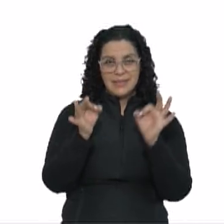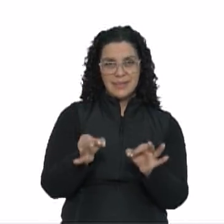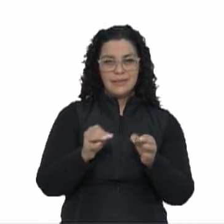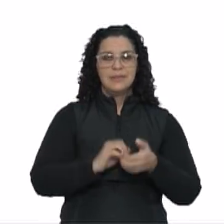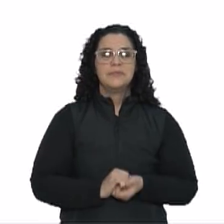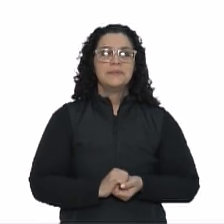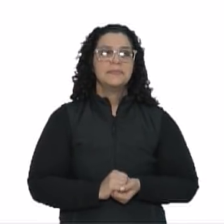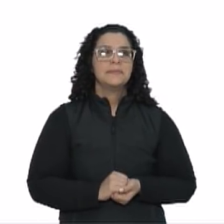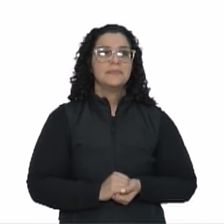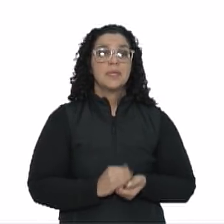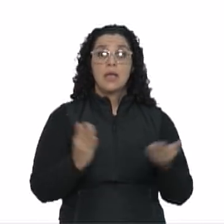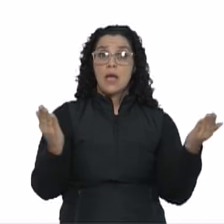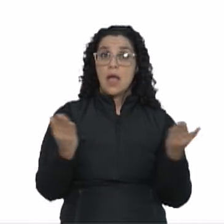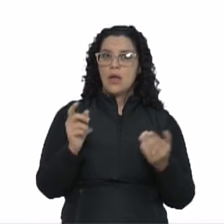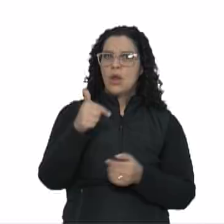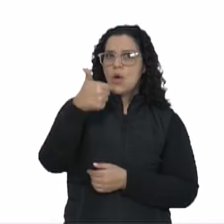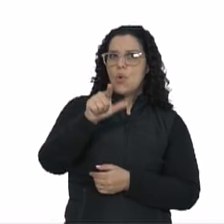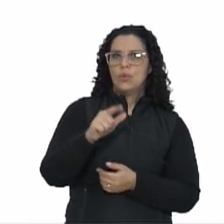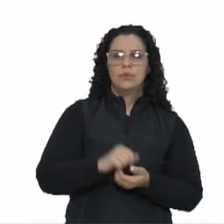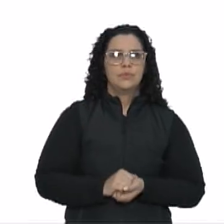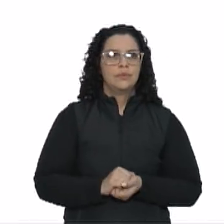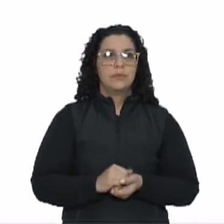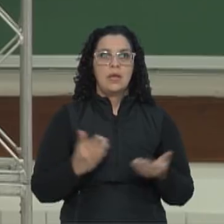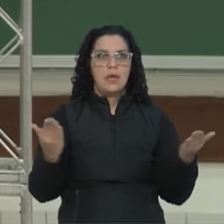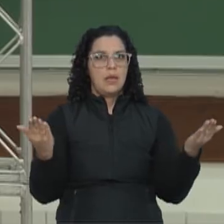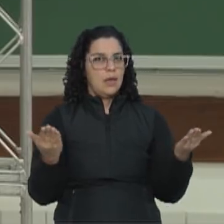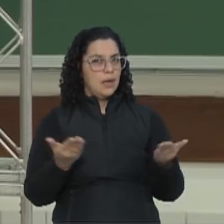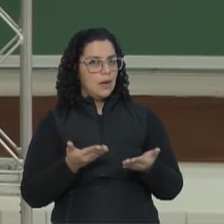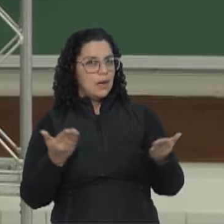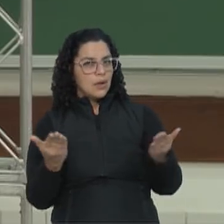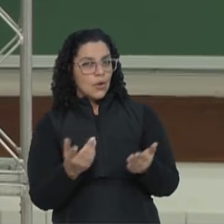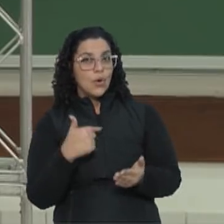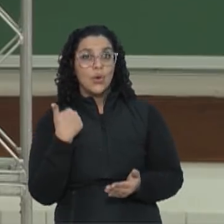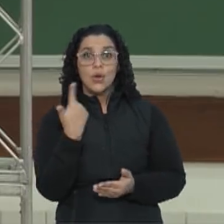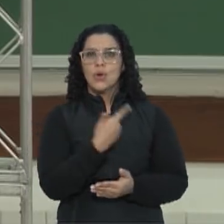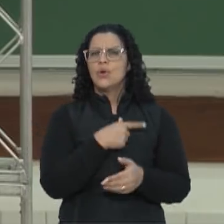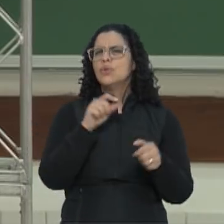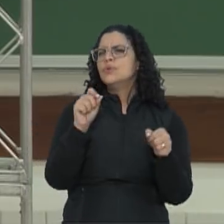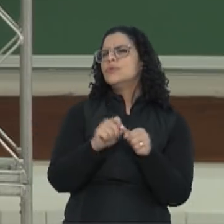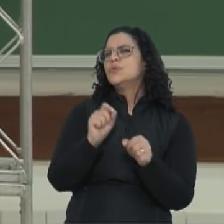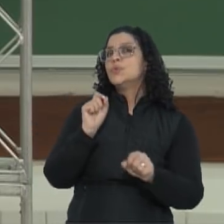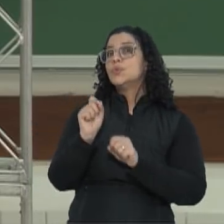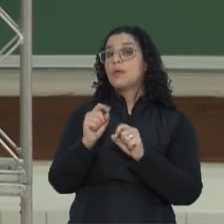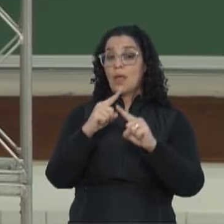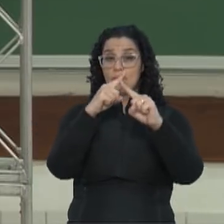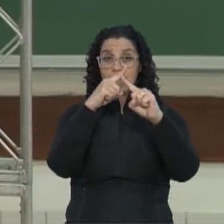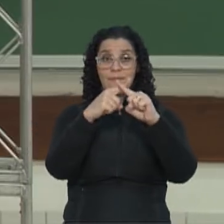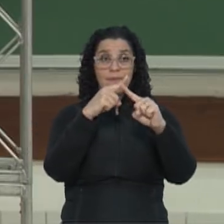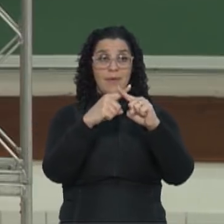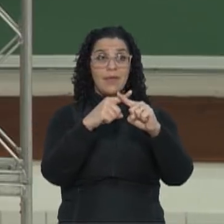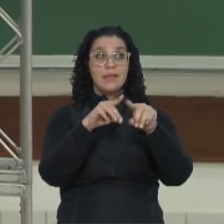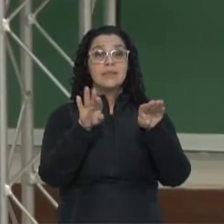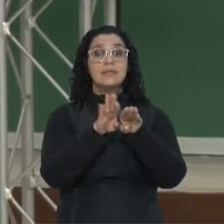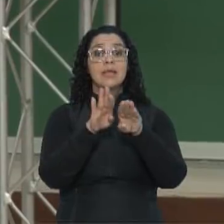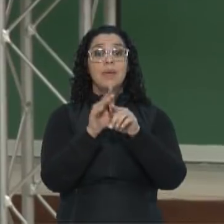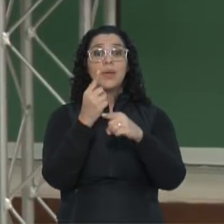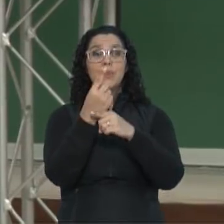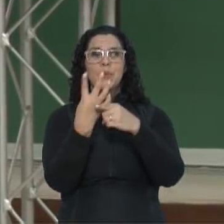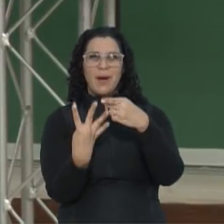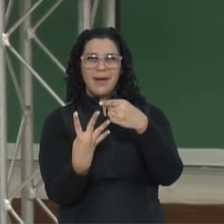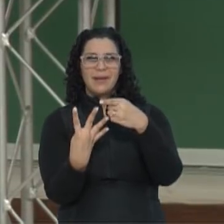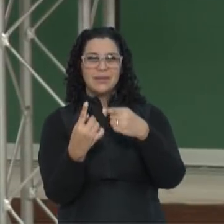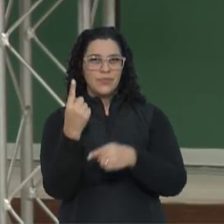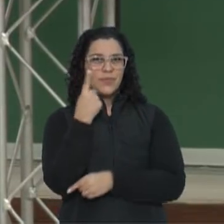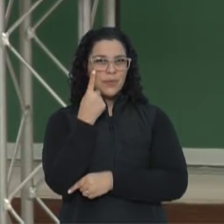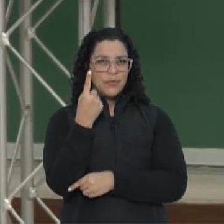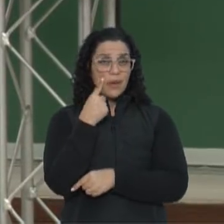certinho? Vamos para um próximo. Agora, a gente vai fazer o quê? A ideia da multiplicação com fração.